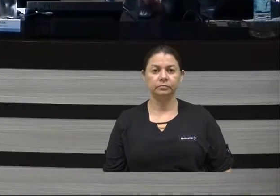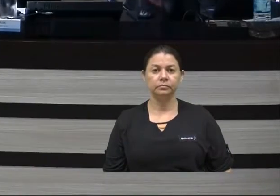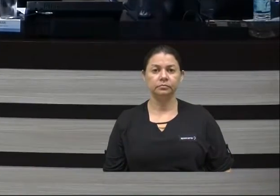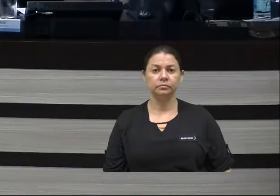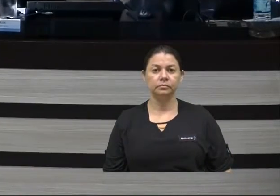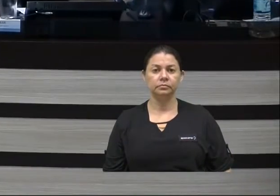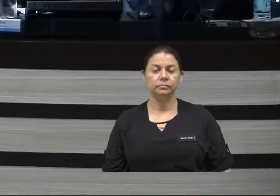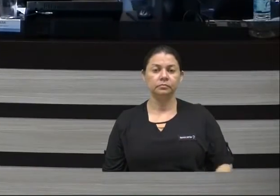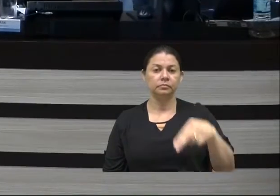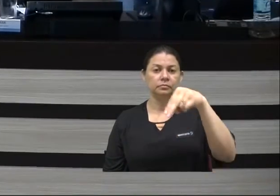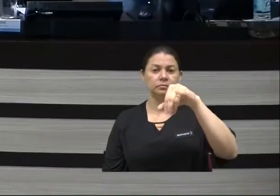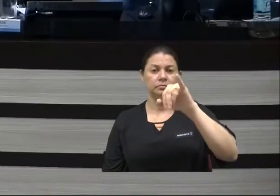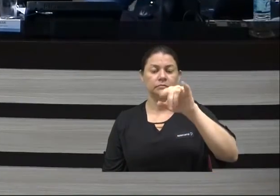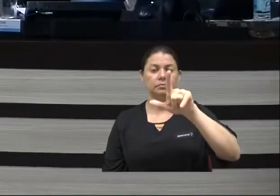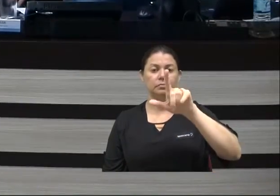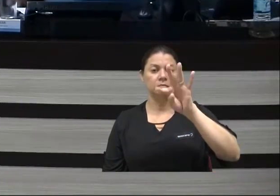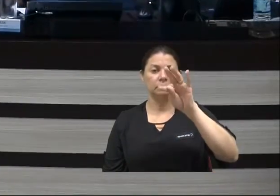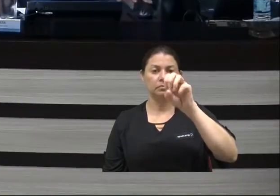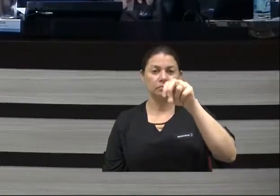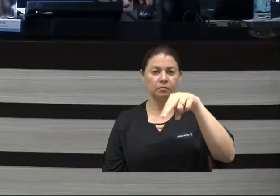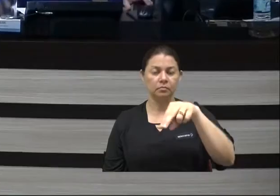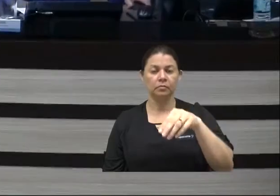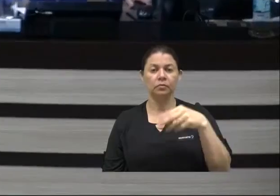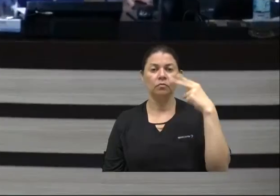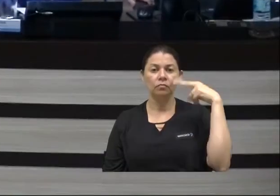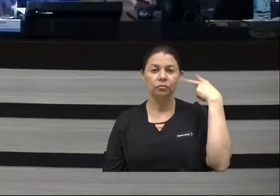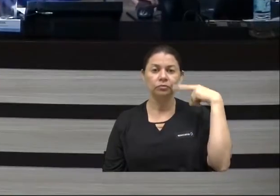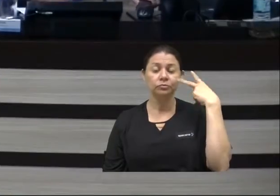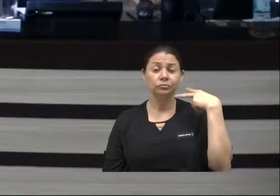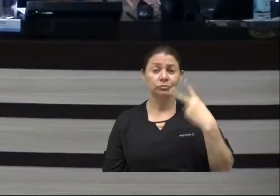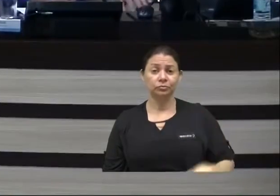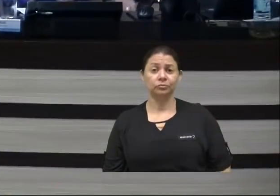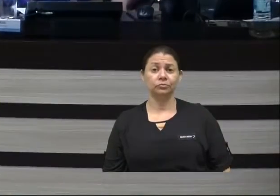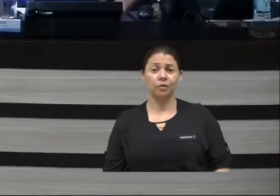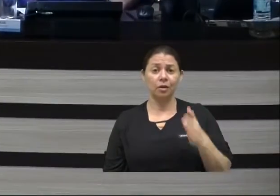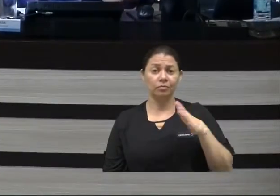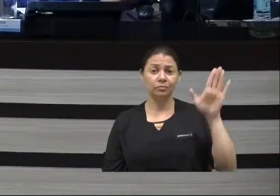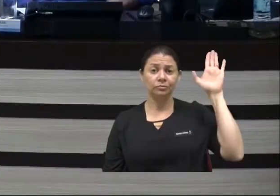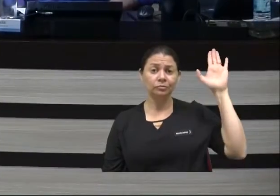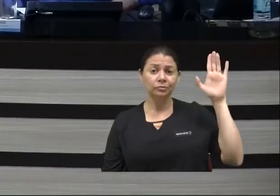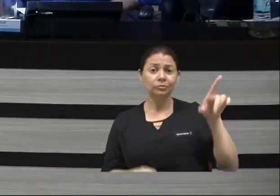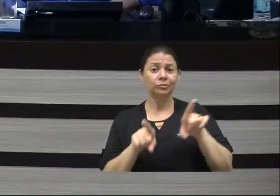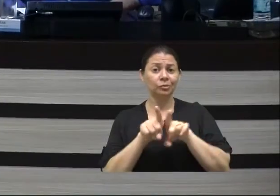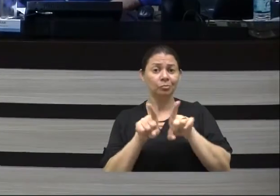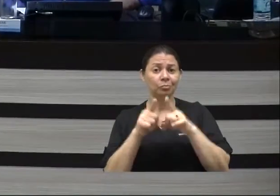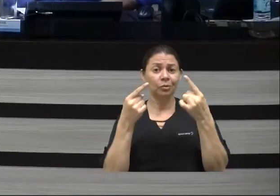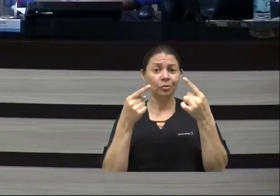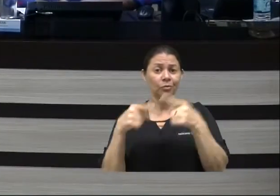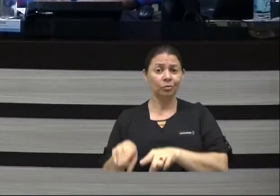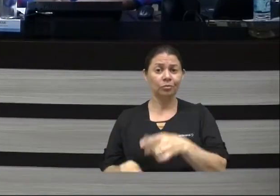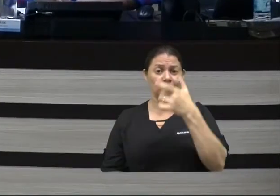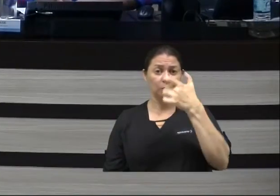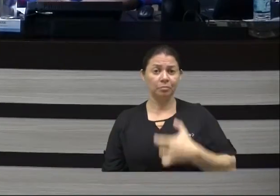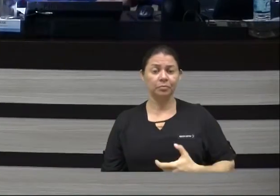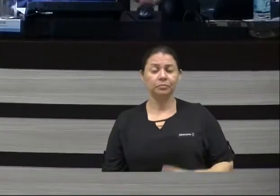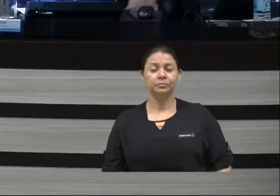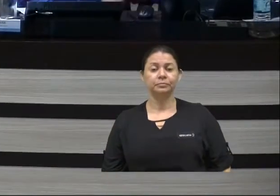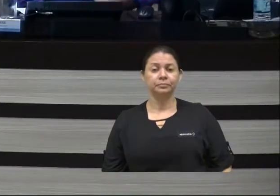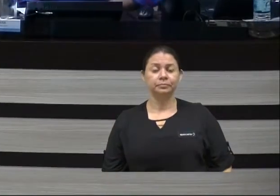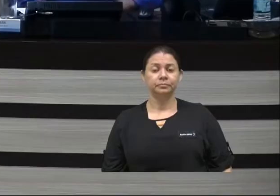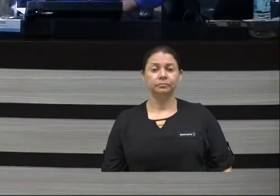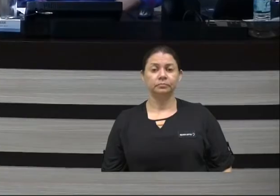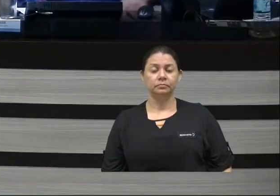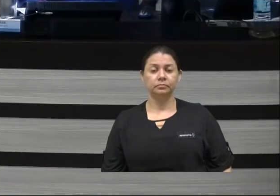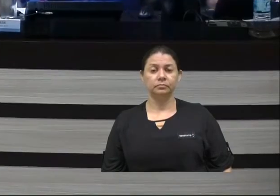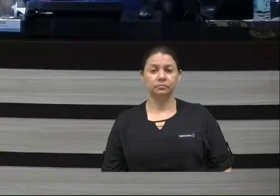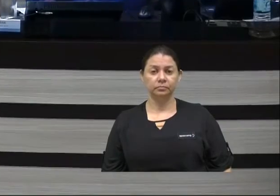2014, o Newton Santos foi um candidato da oposição. Ele era da situação junto ao Paulo Radich